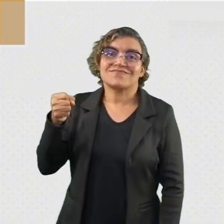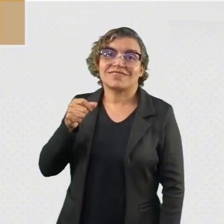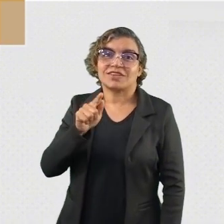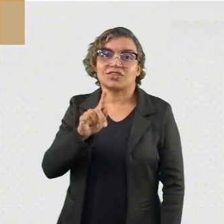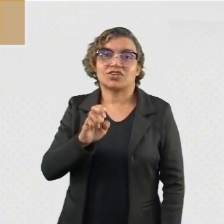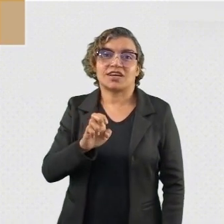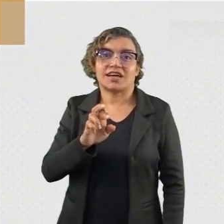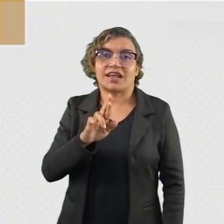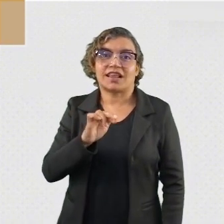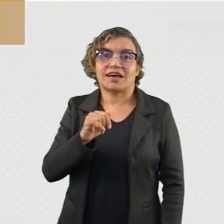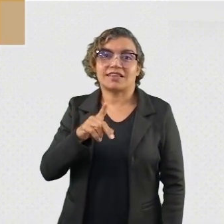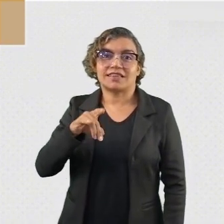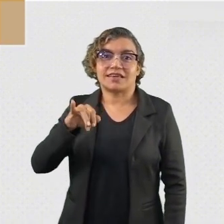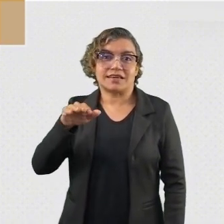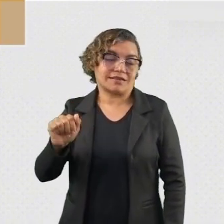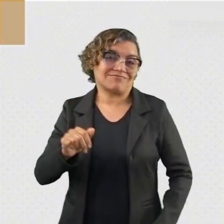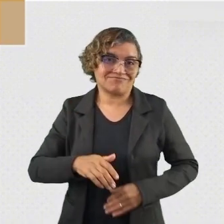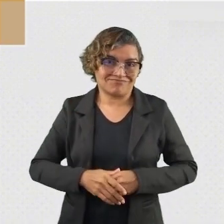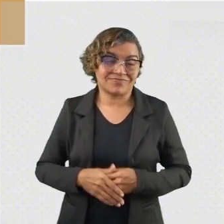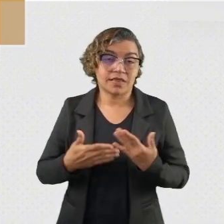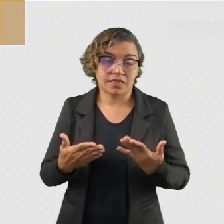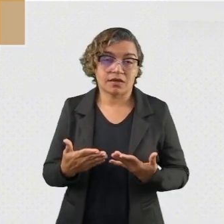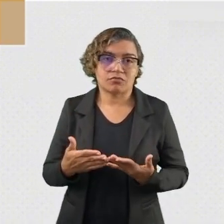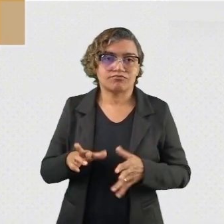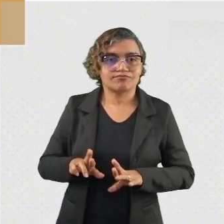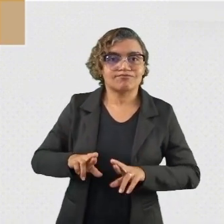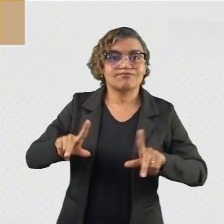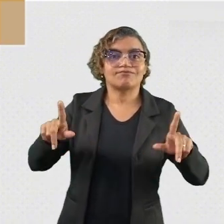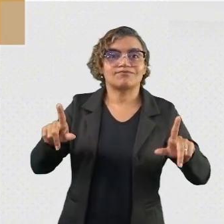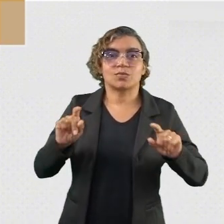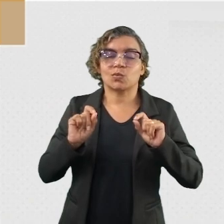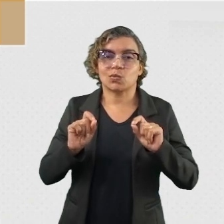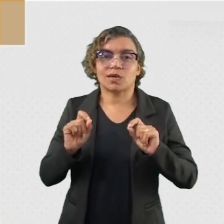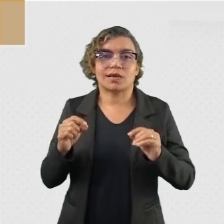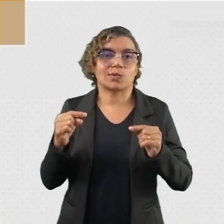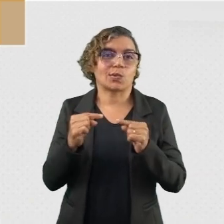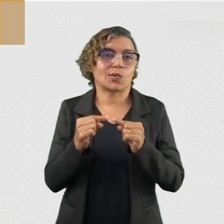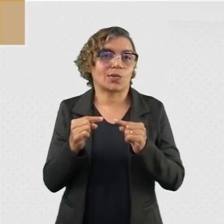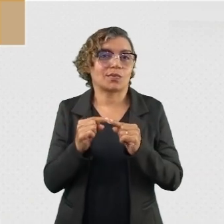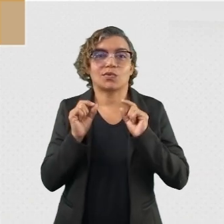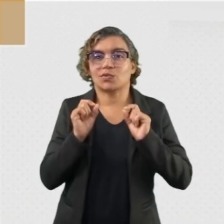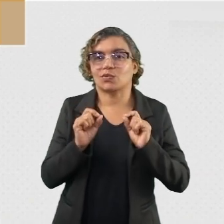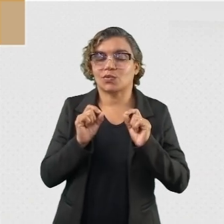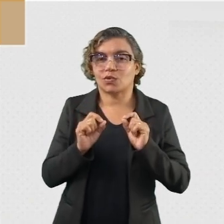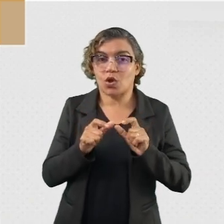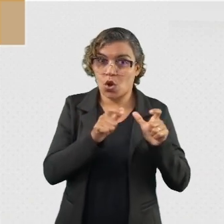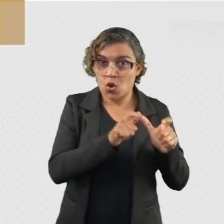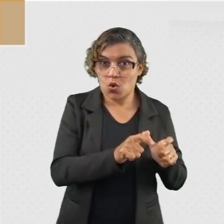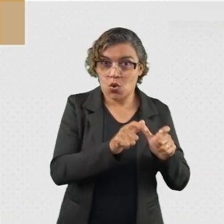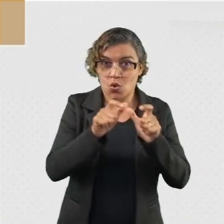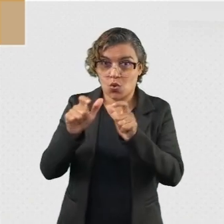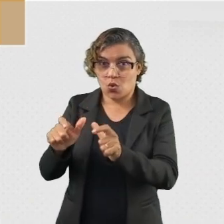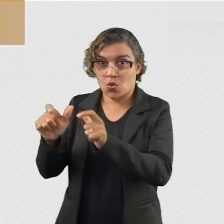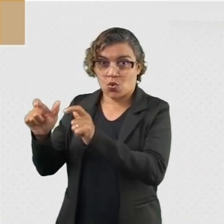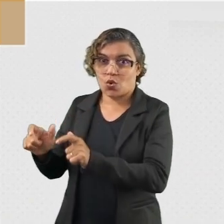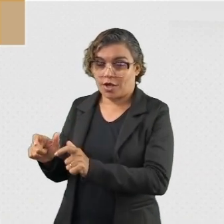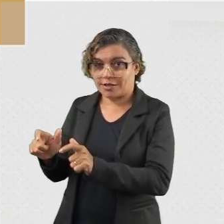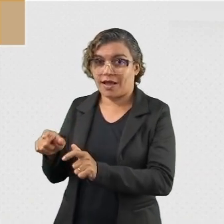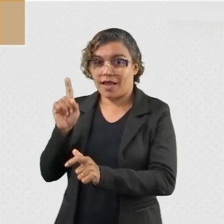geladeira, tá? Então, essas diferenças estão associadas a lugar.